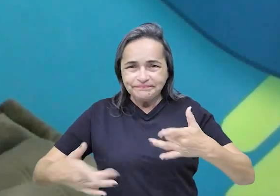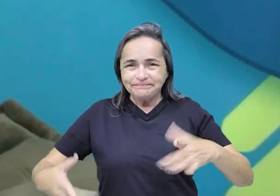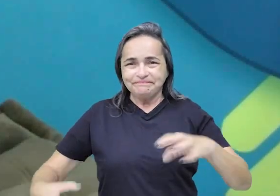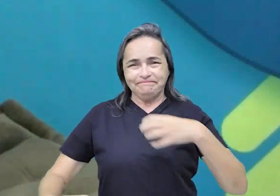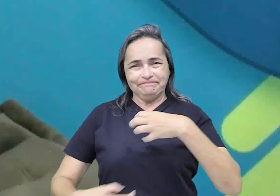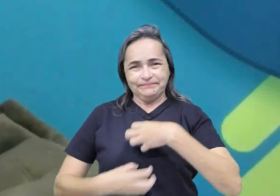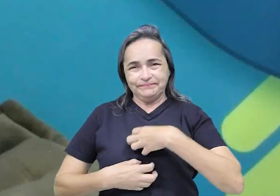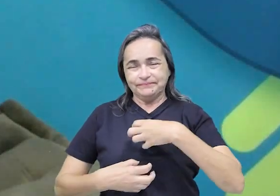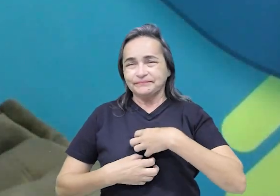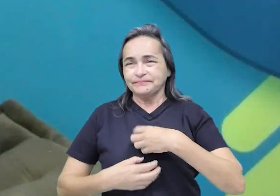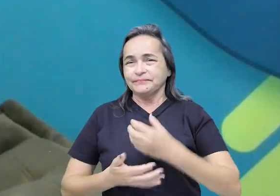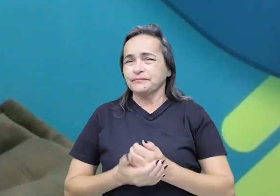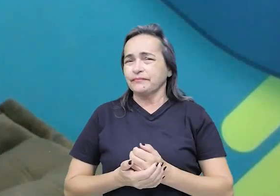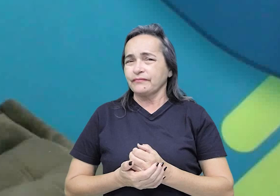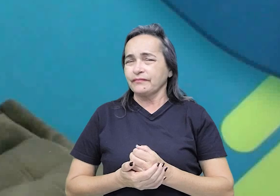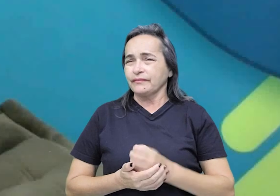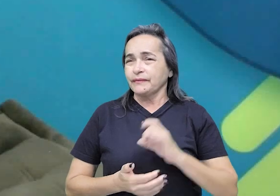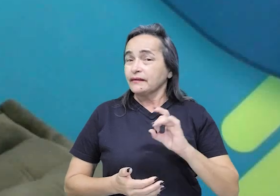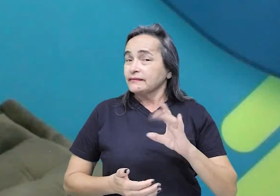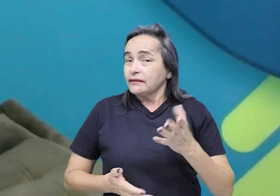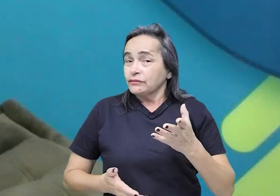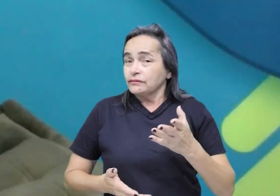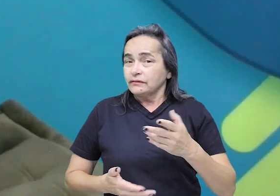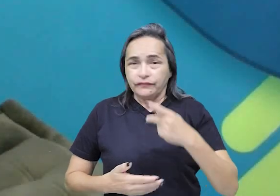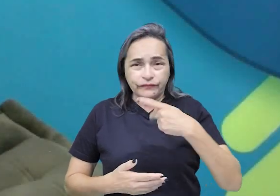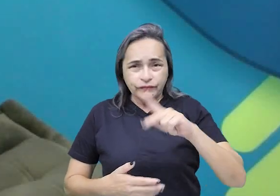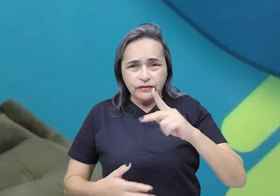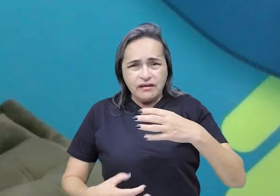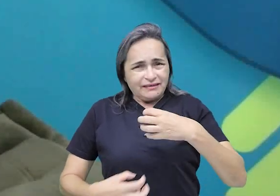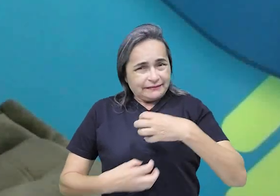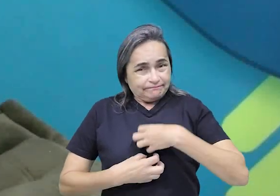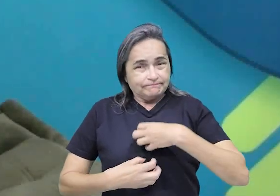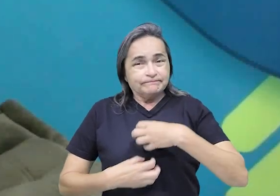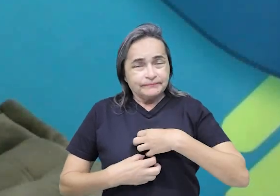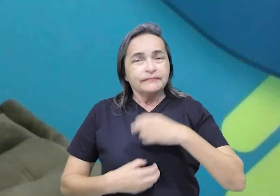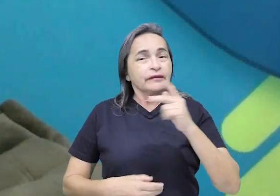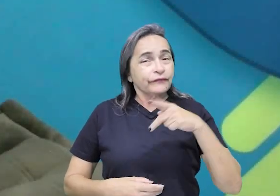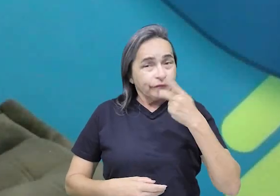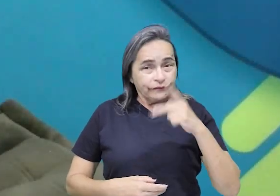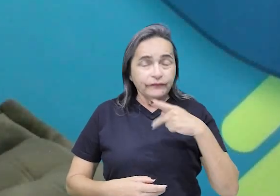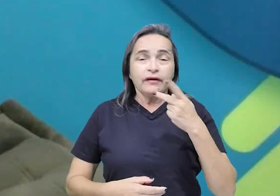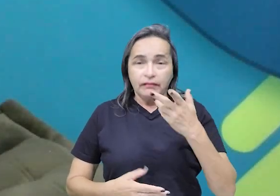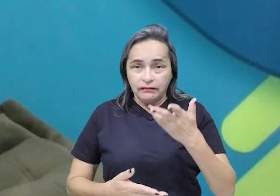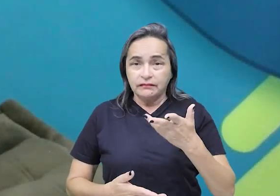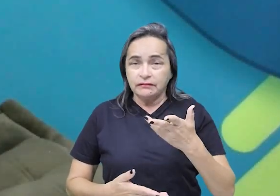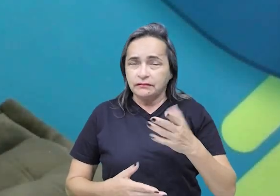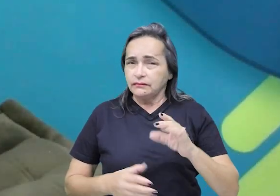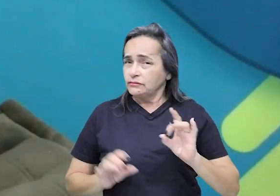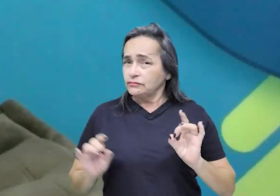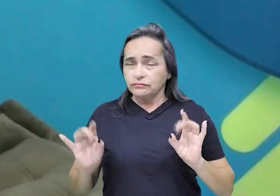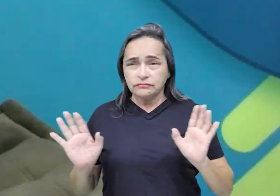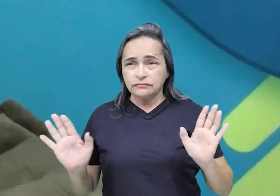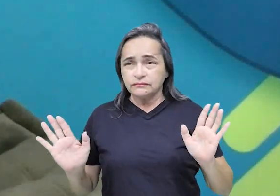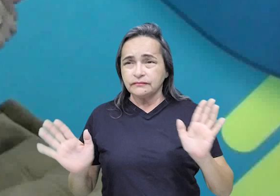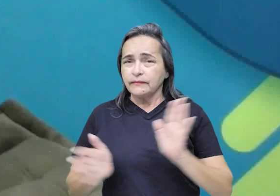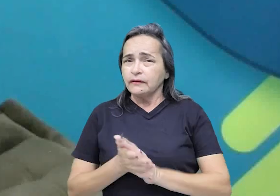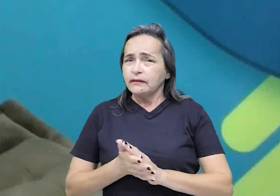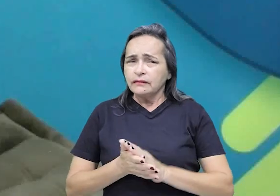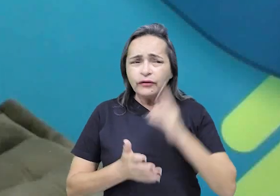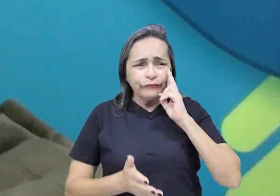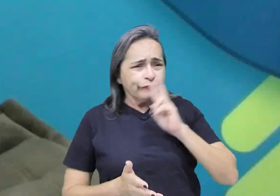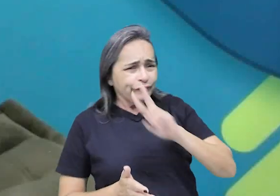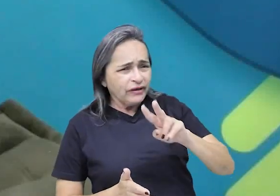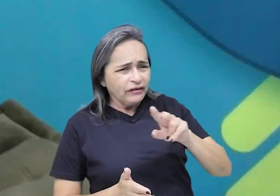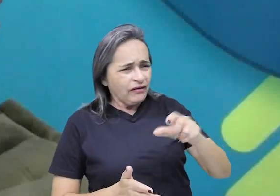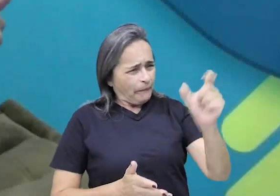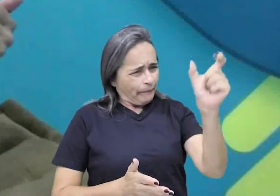língua, né? Então, assim, o seu estado emocional fala por si só, muitas vezes. Eu, de cara, percebo que a pessoa